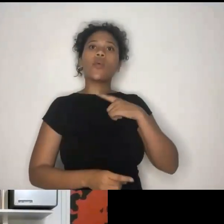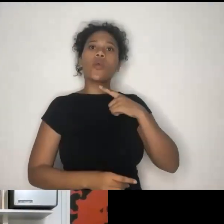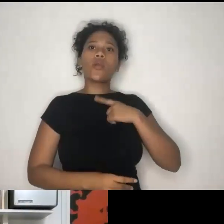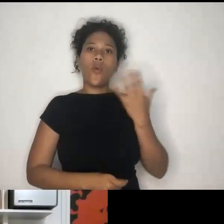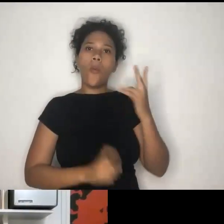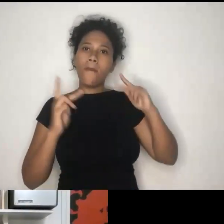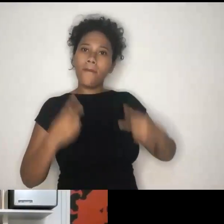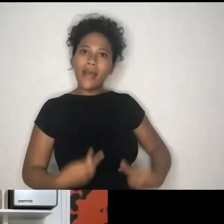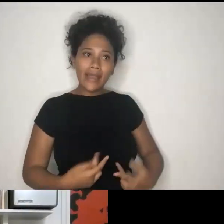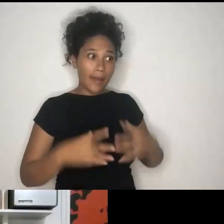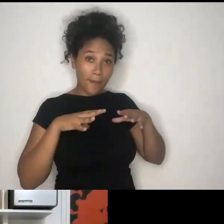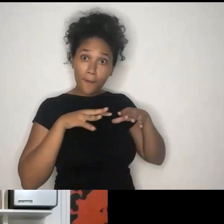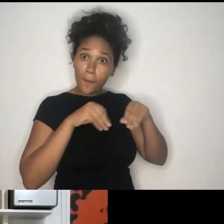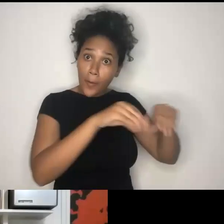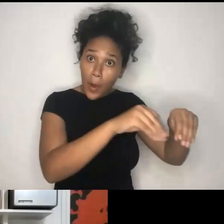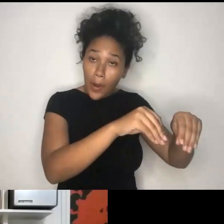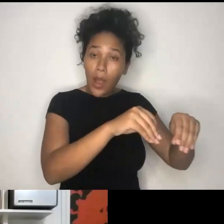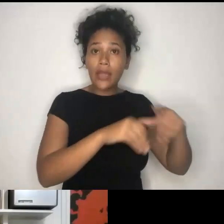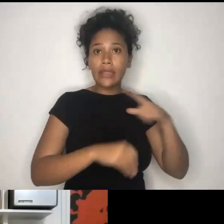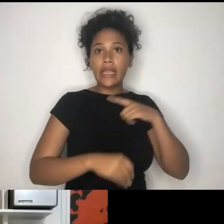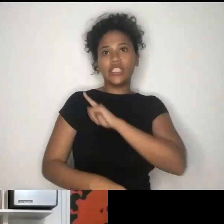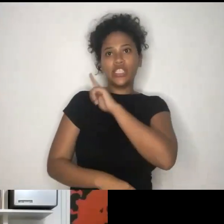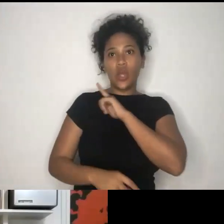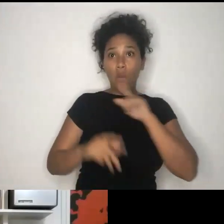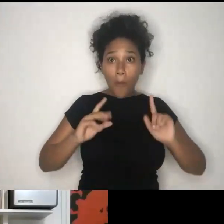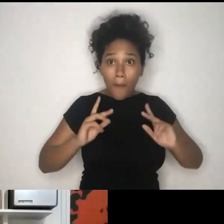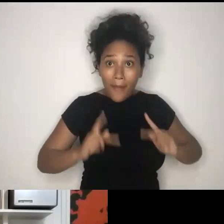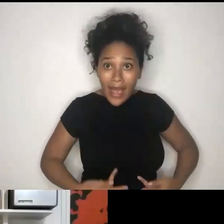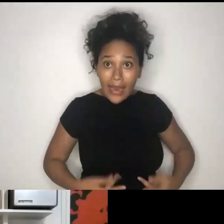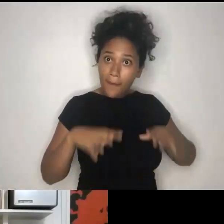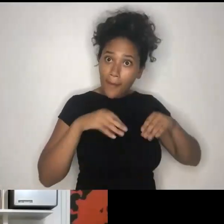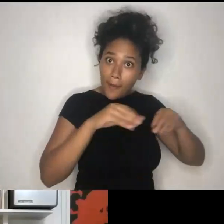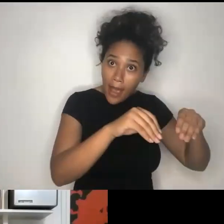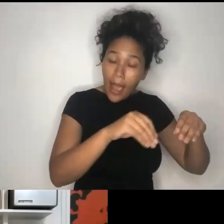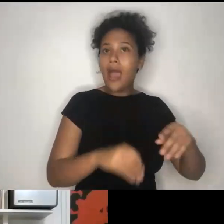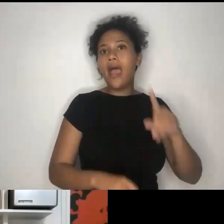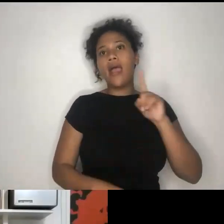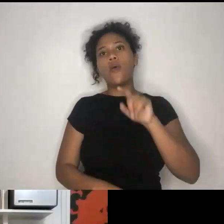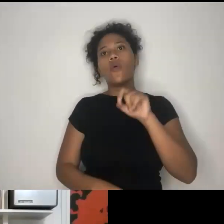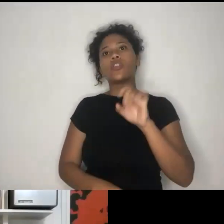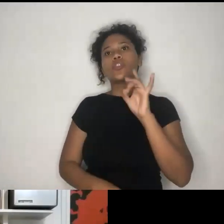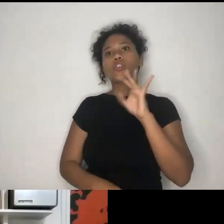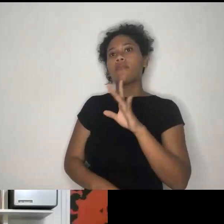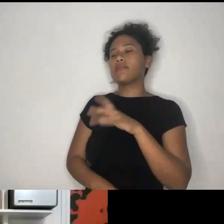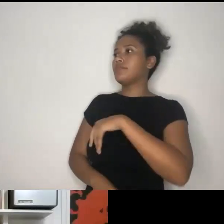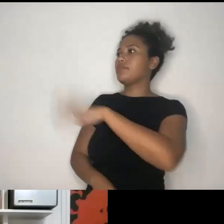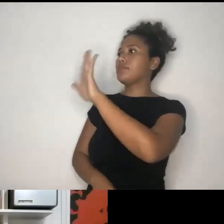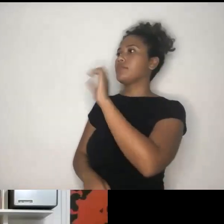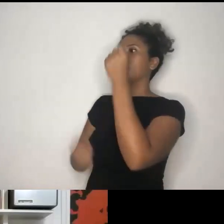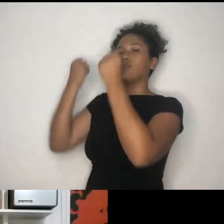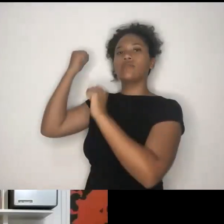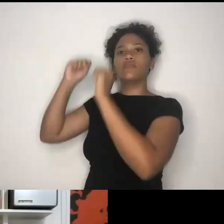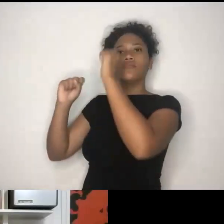a interferência humana que passa pela gestão do humano e o que que é simplesmente manda recortar a máquina ou